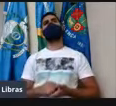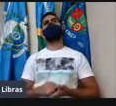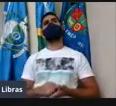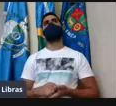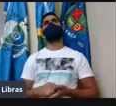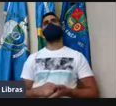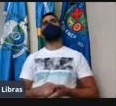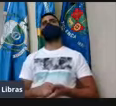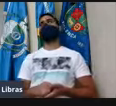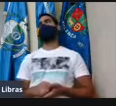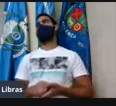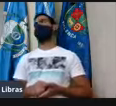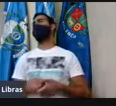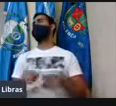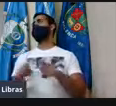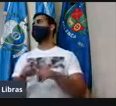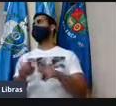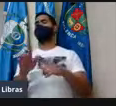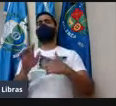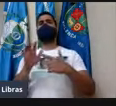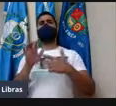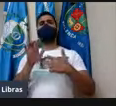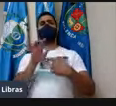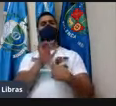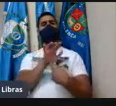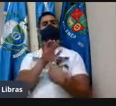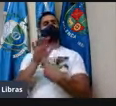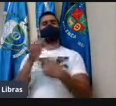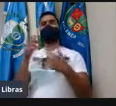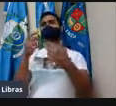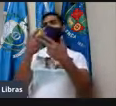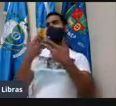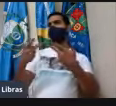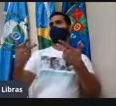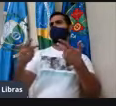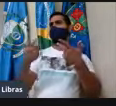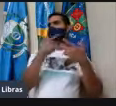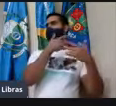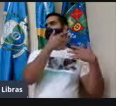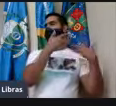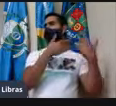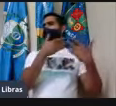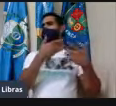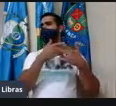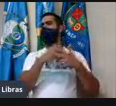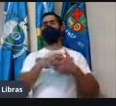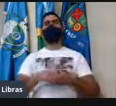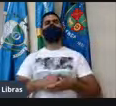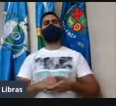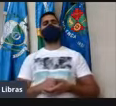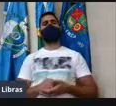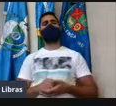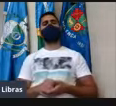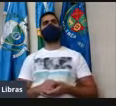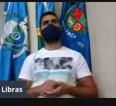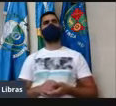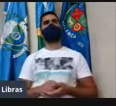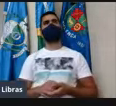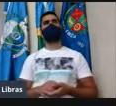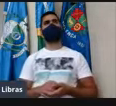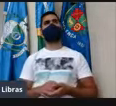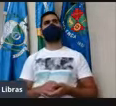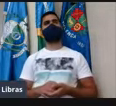mostrando algumas determinações que acompanharam a emenda 103 da reforma